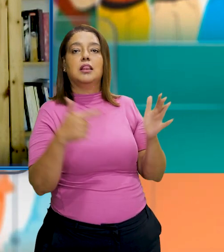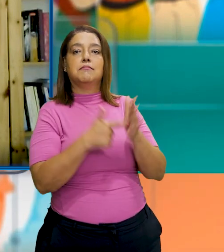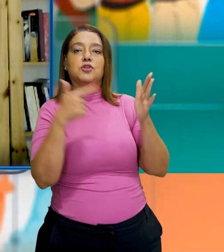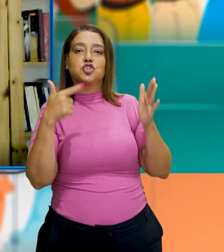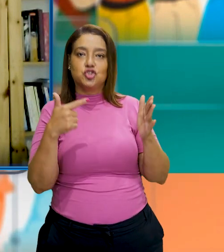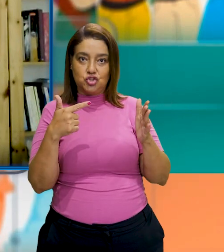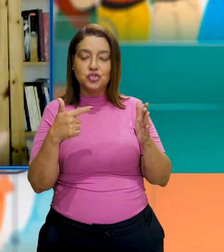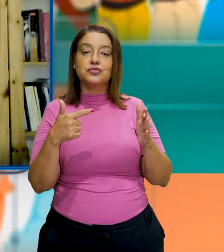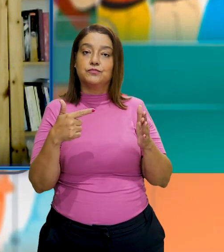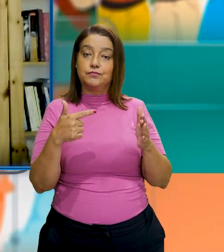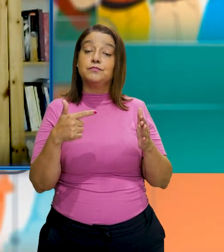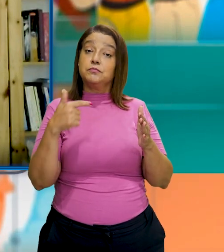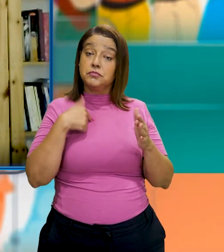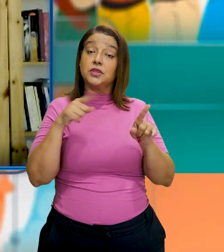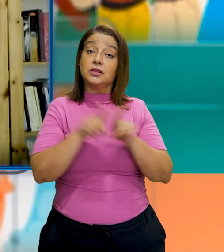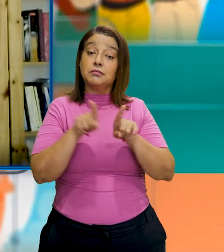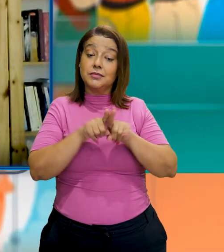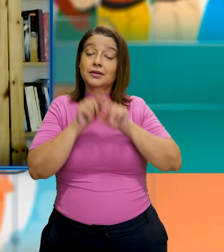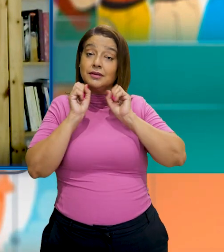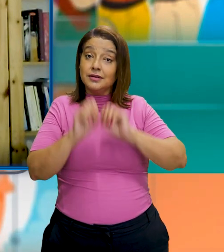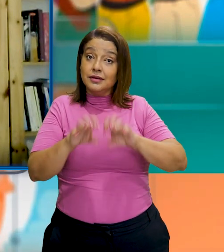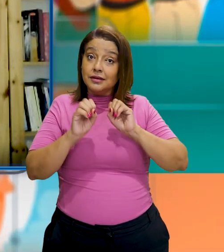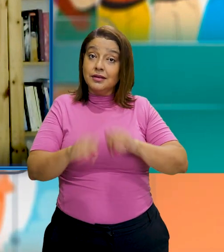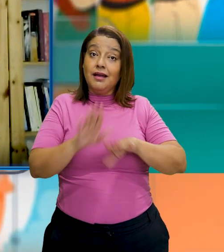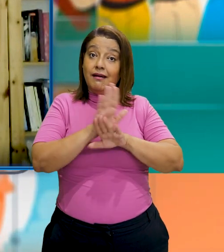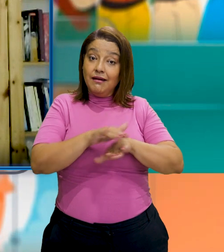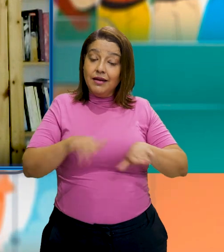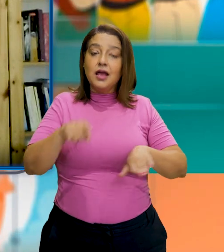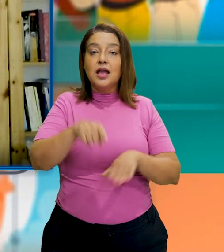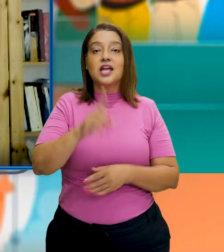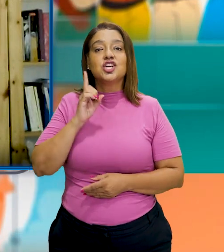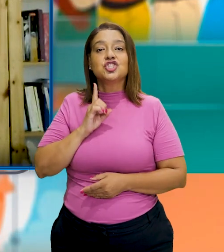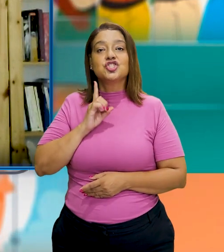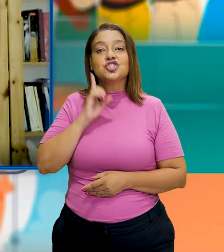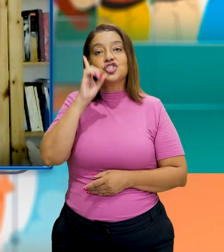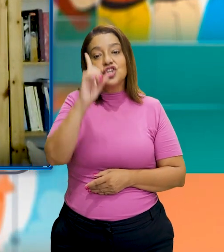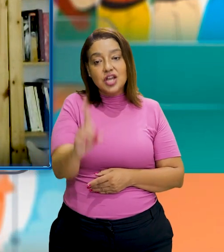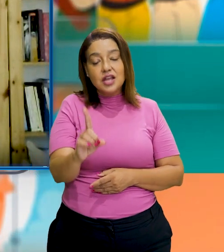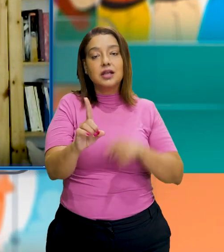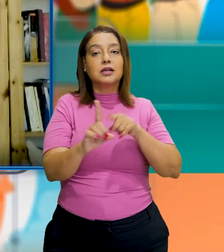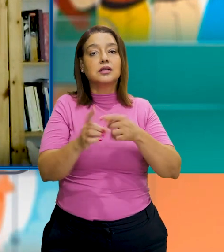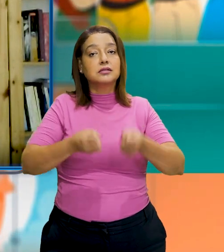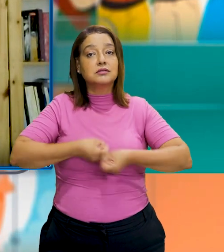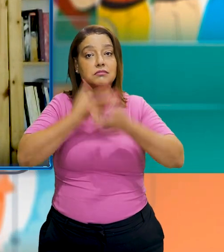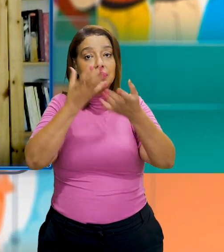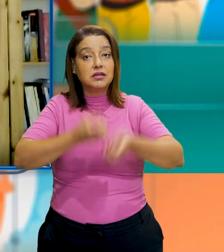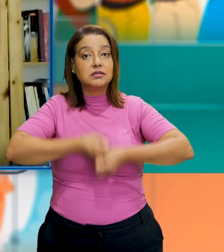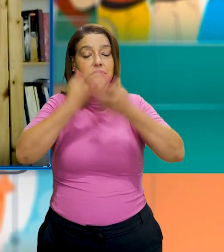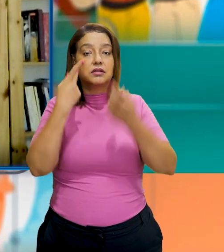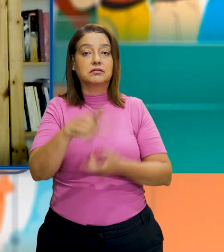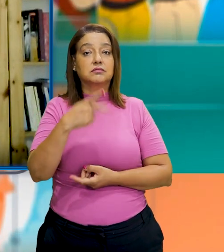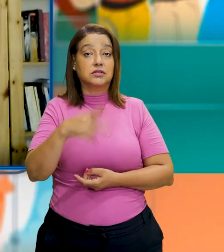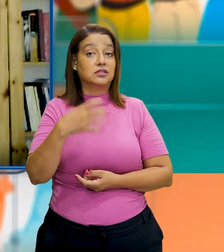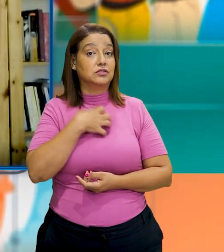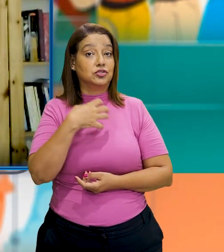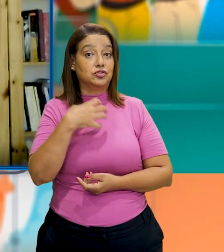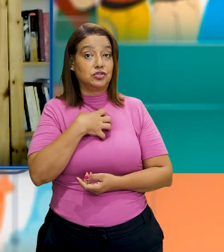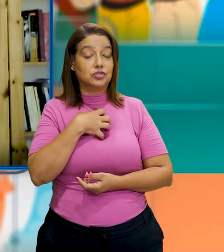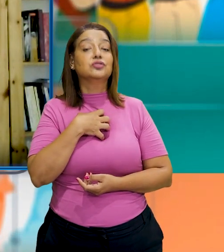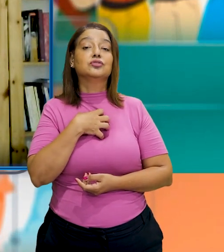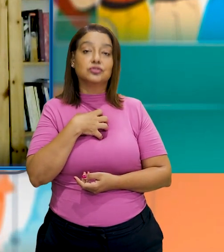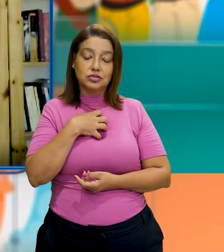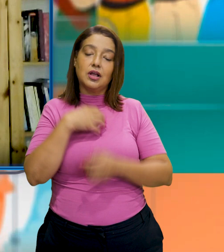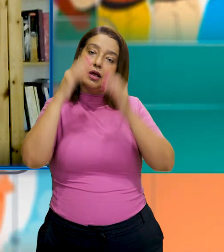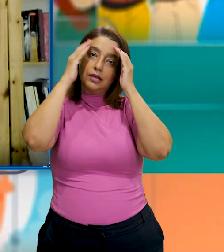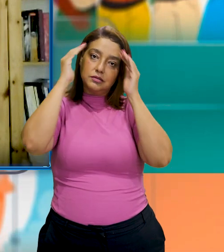limite do outro. E também estou ensinando para a criança que ela tem o direito de expressar aquilo que sente. Por fim,